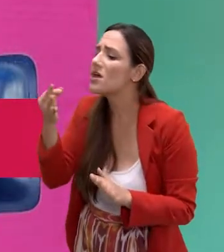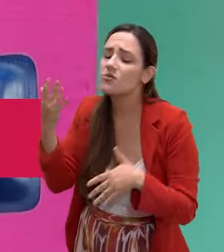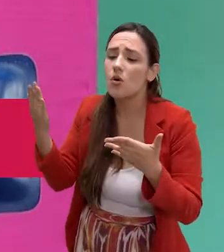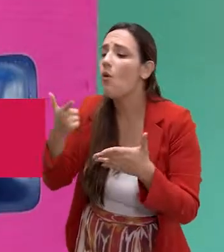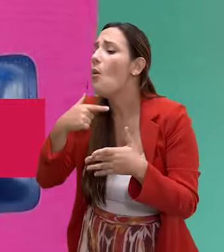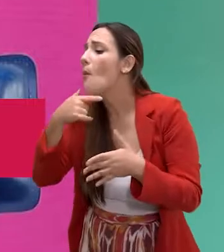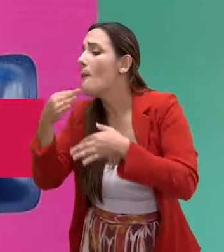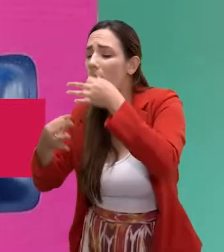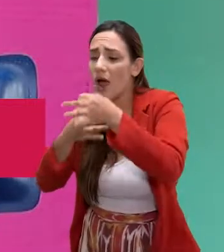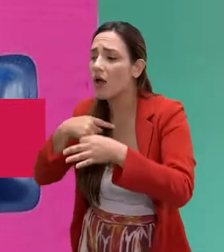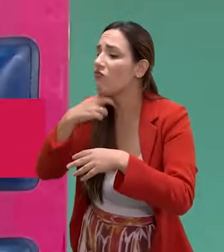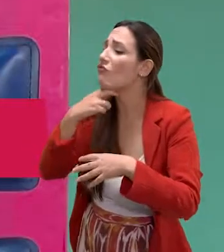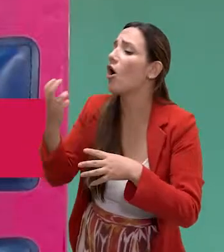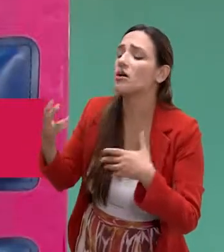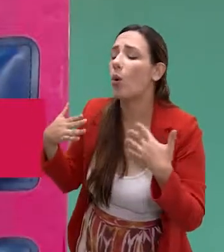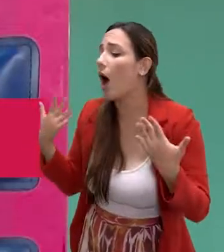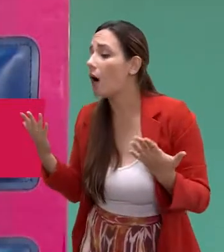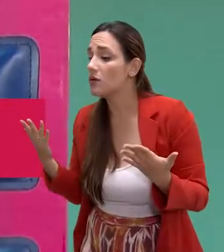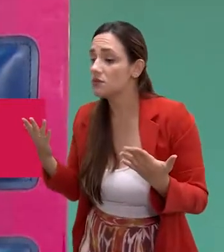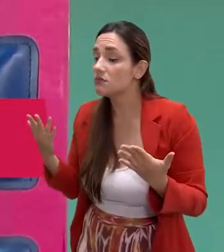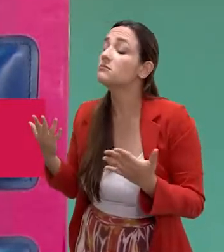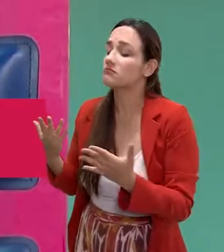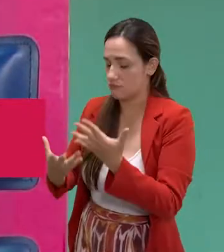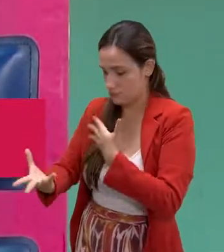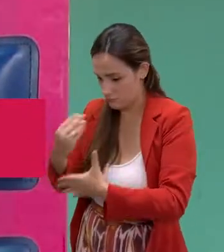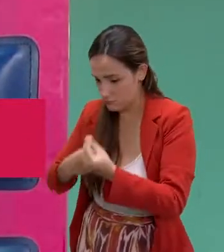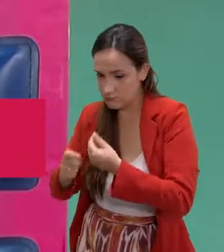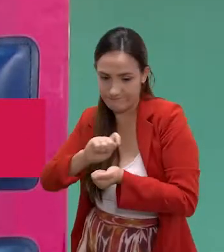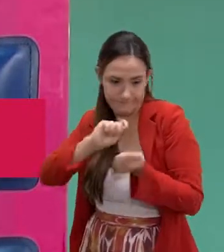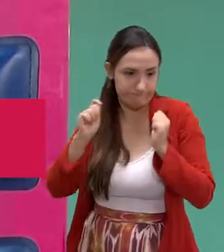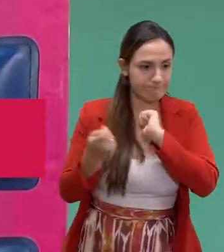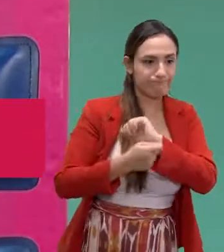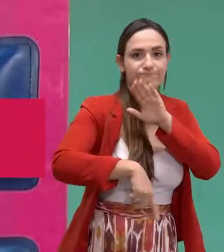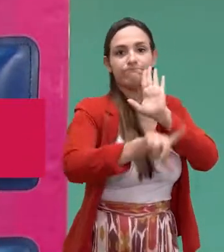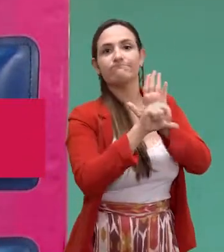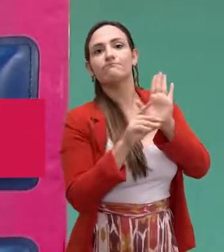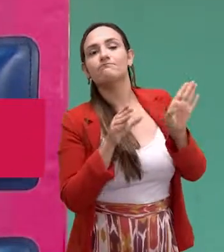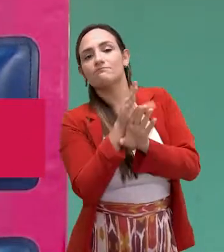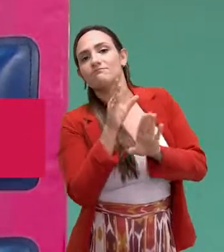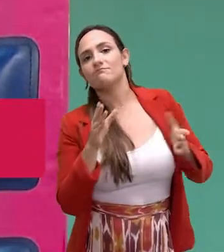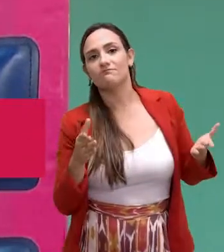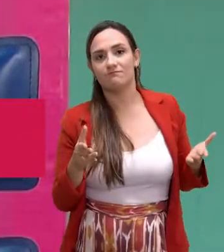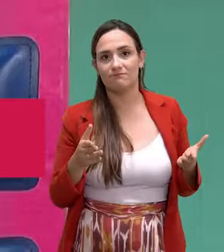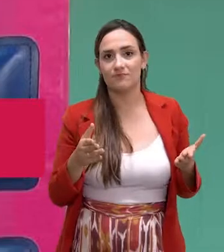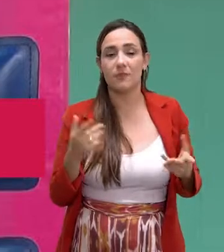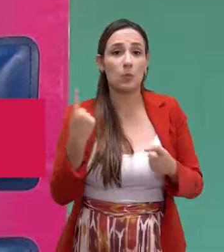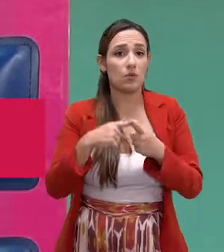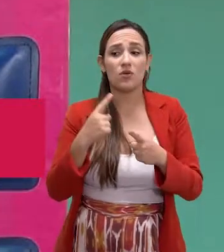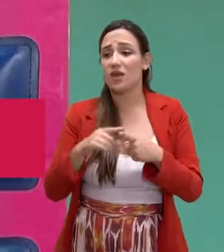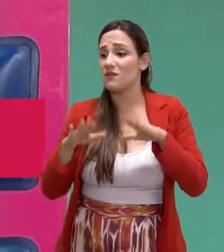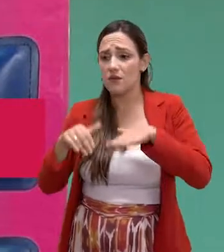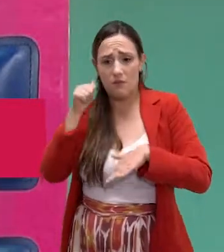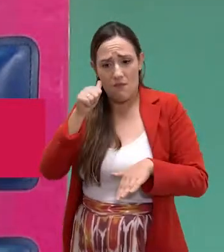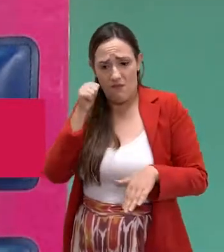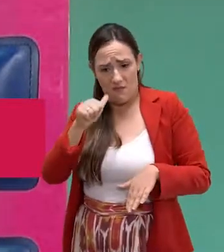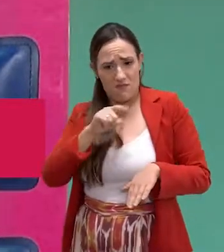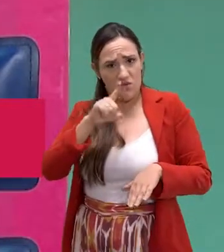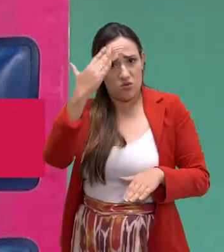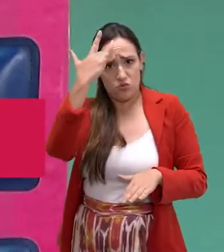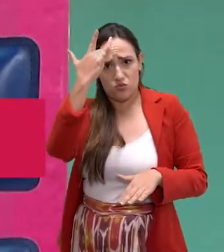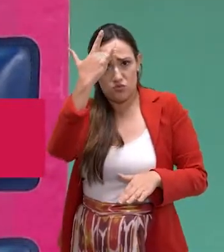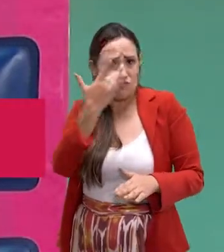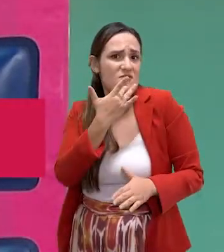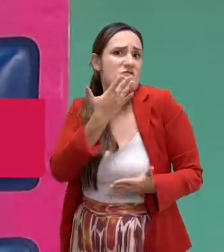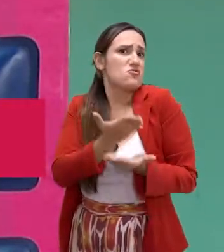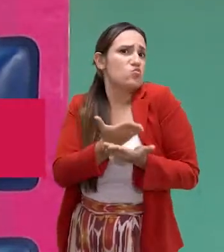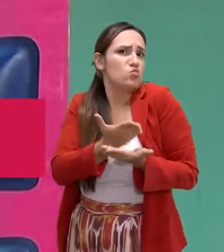diferença remuneratória, mas nós podemos ser a voz daquelas que, pela realidade, pelo estudo, pelo perfil,